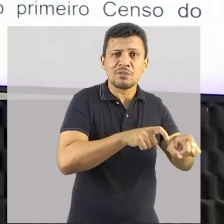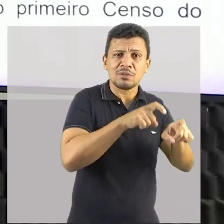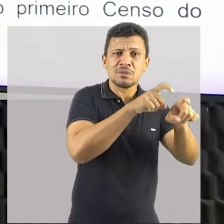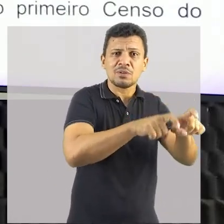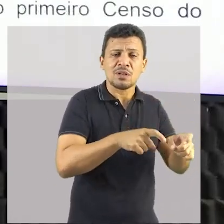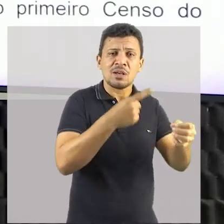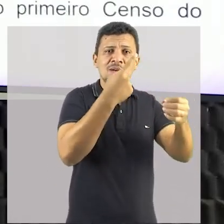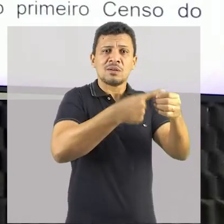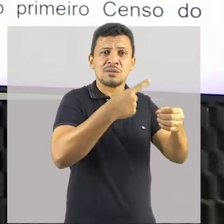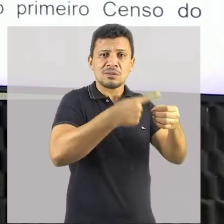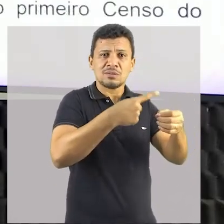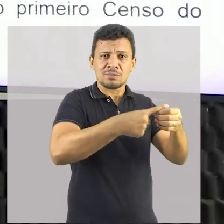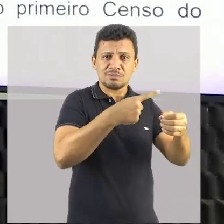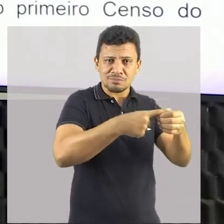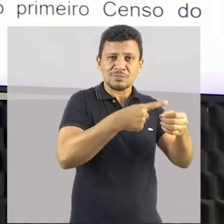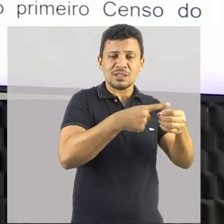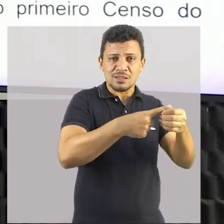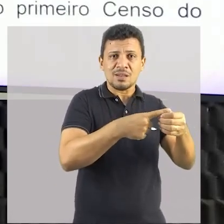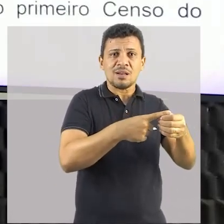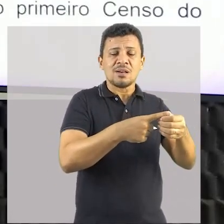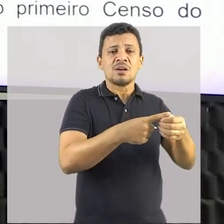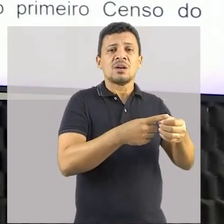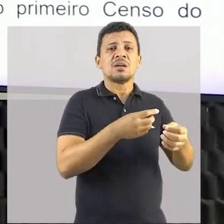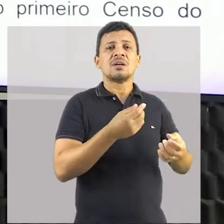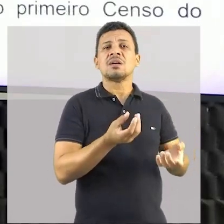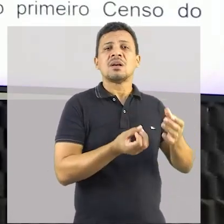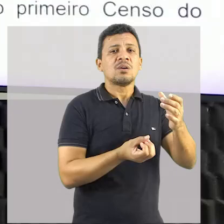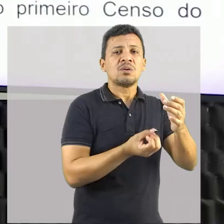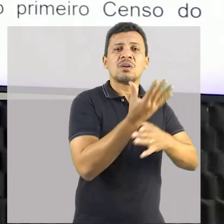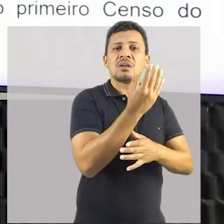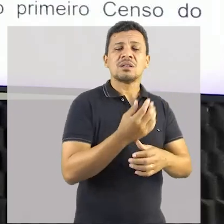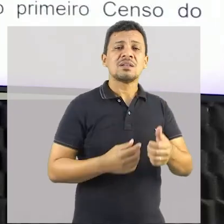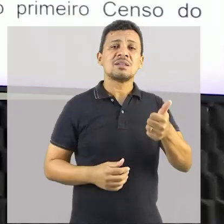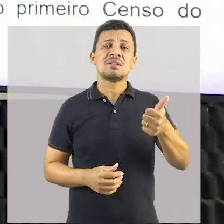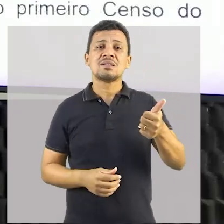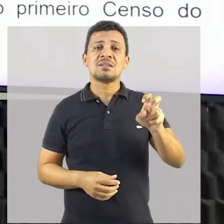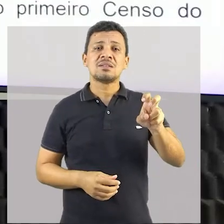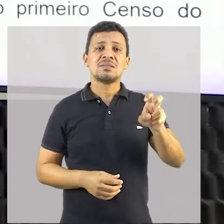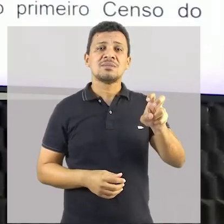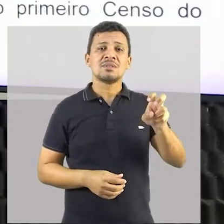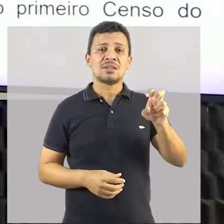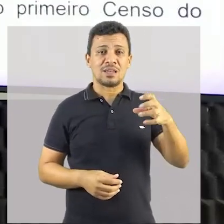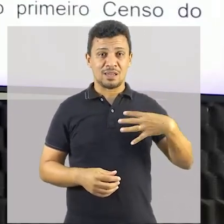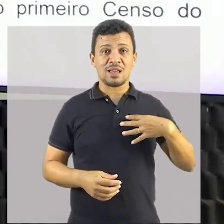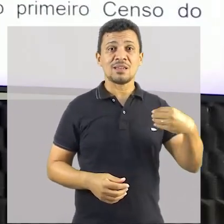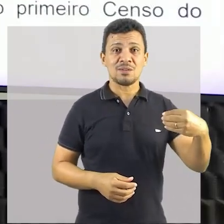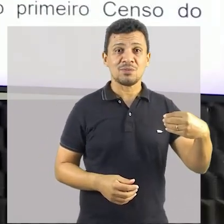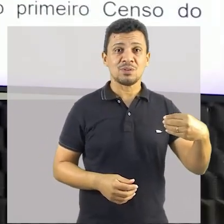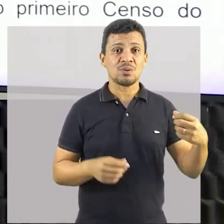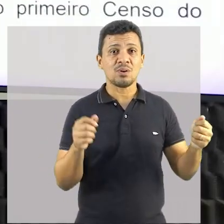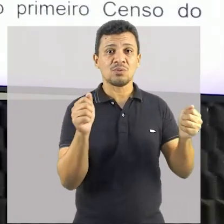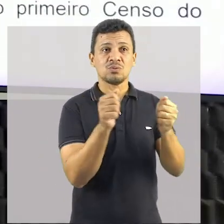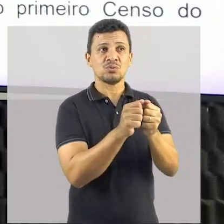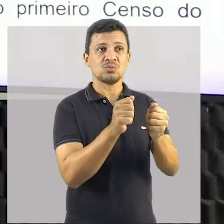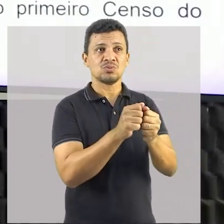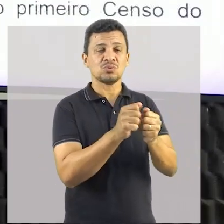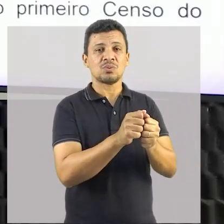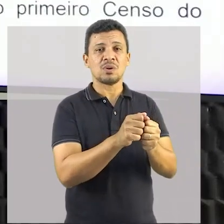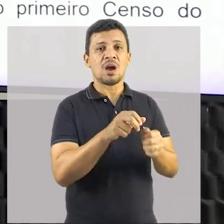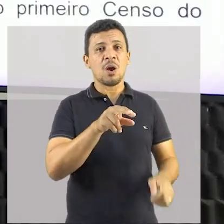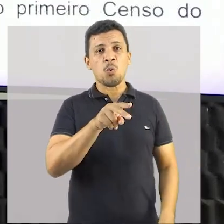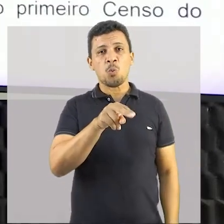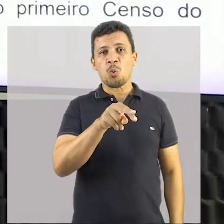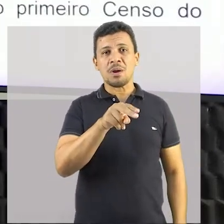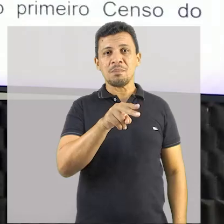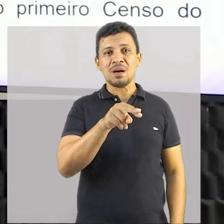do Maranhão, da nossa querida Alto Parnaíba. Criou 15 filhos com a minha avó, inclusive com a ajuda da irmã. Então veja como era